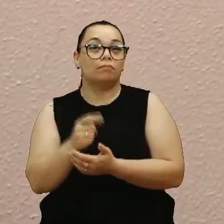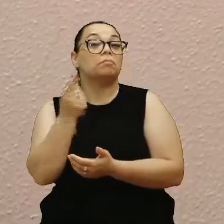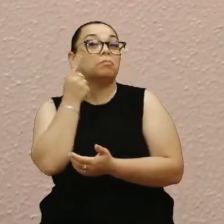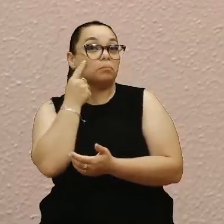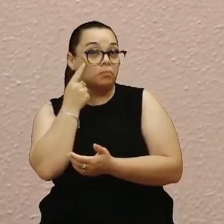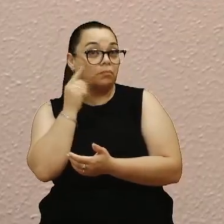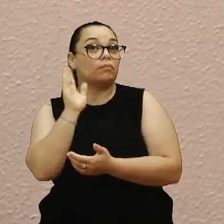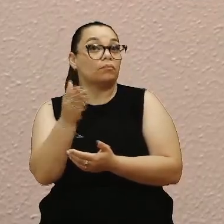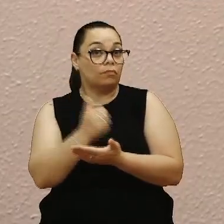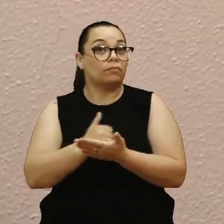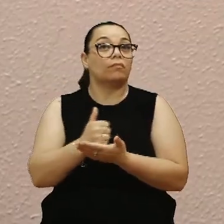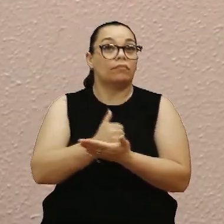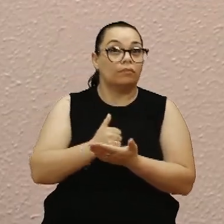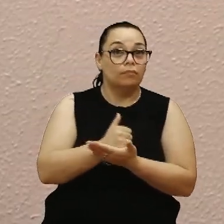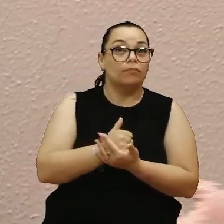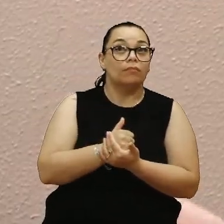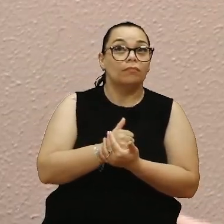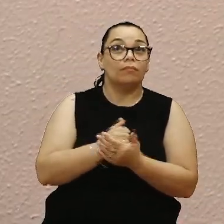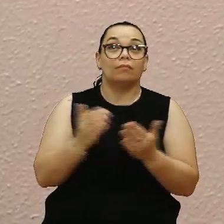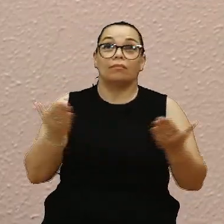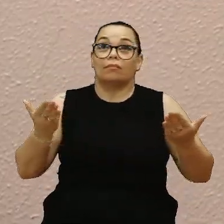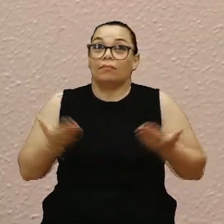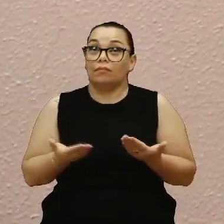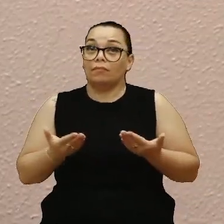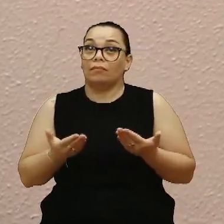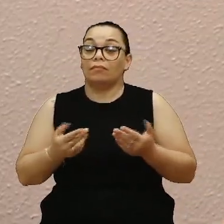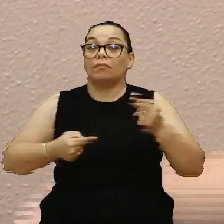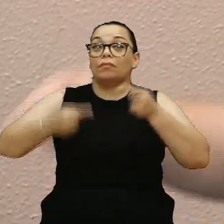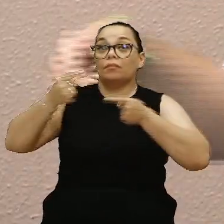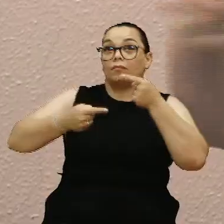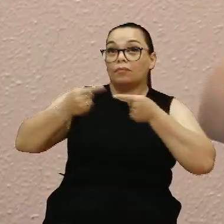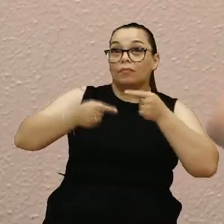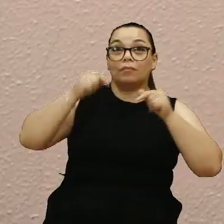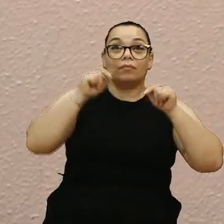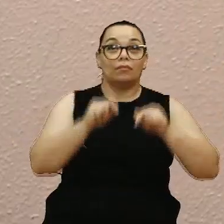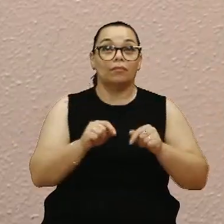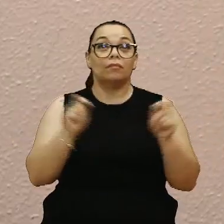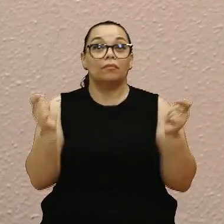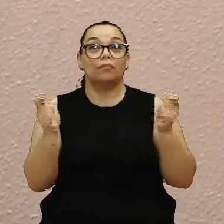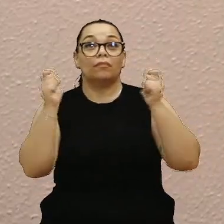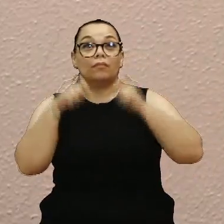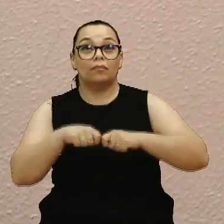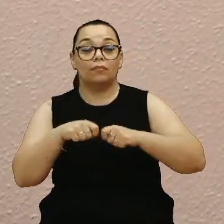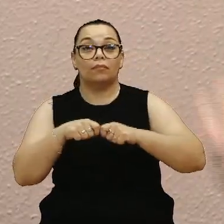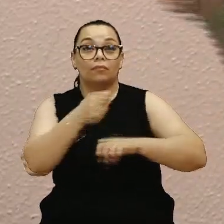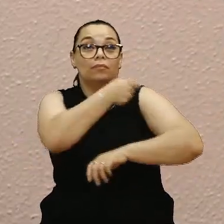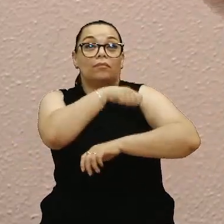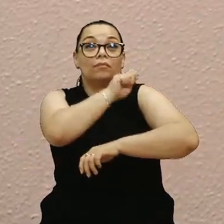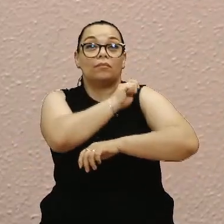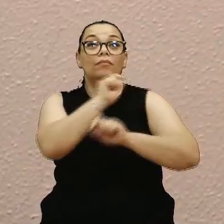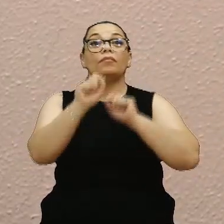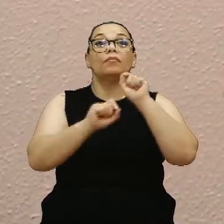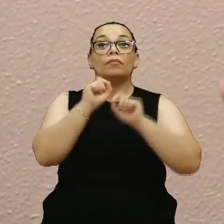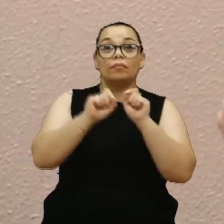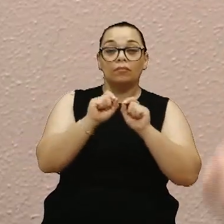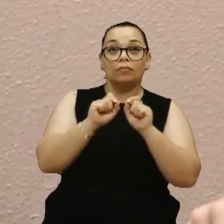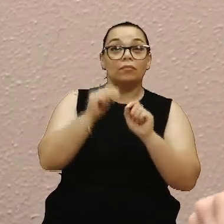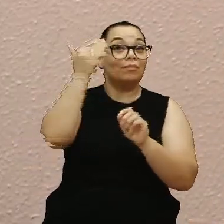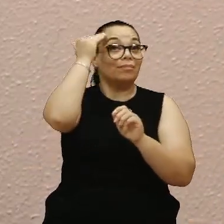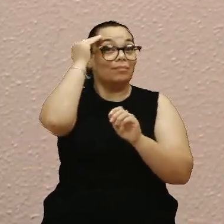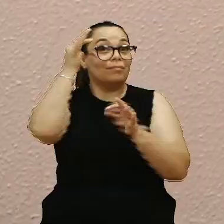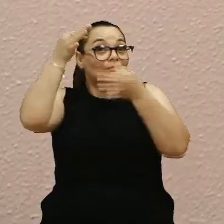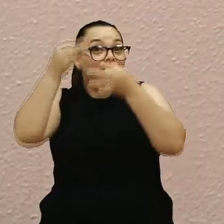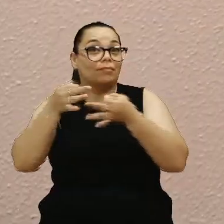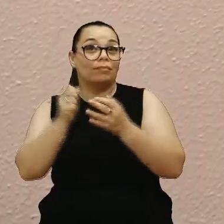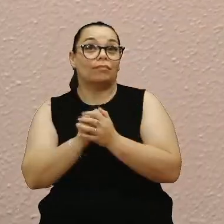de vereadores da base, vereadora Daiane. Agora nós estamos debatendo aqui a possibilidade de uma auditoria para que a gente possa compreender isso de